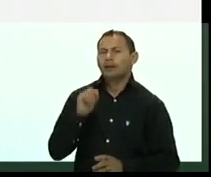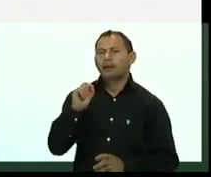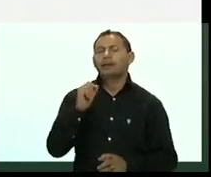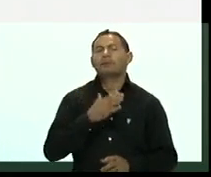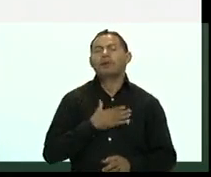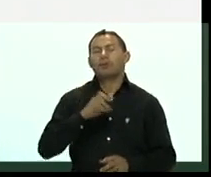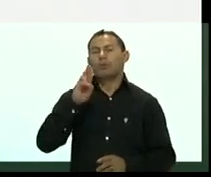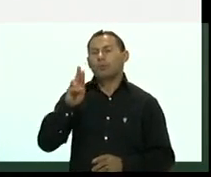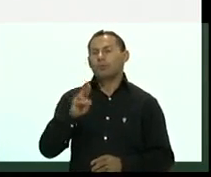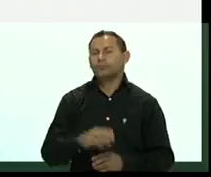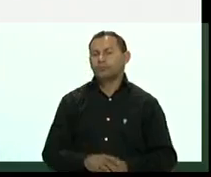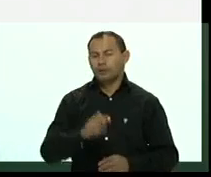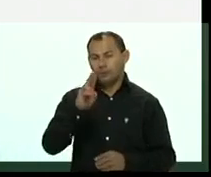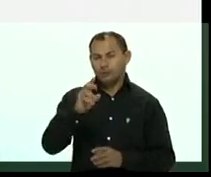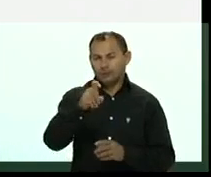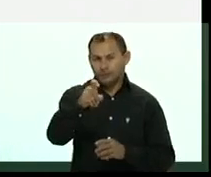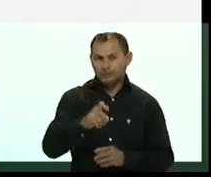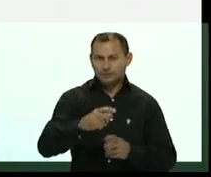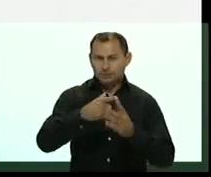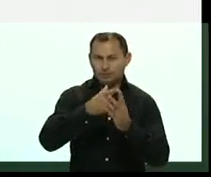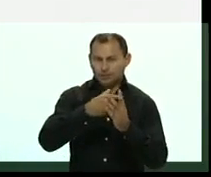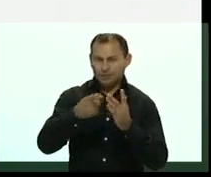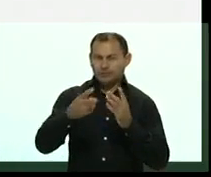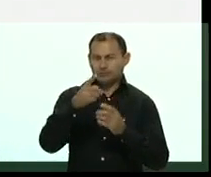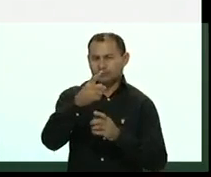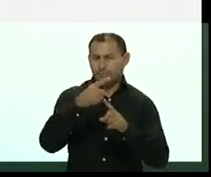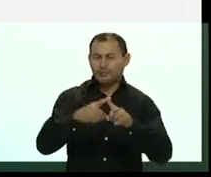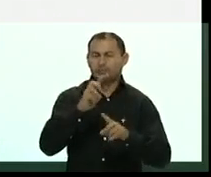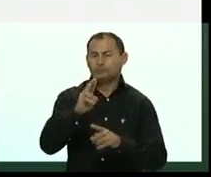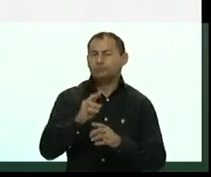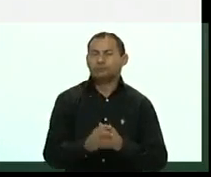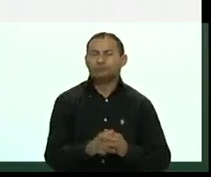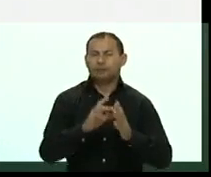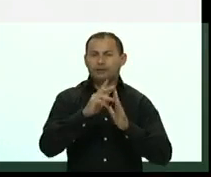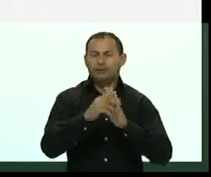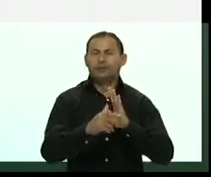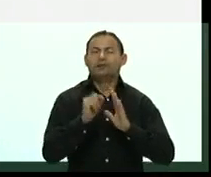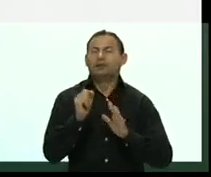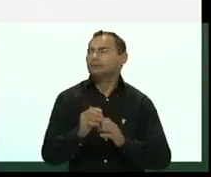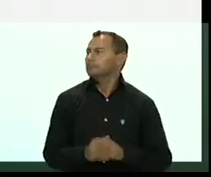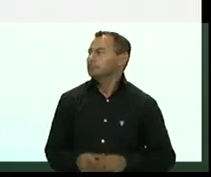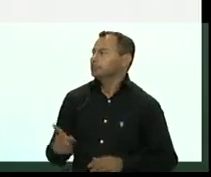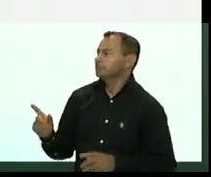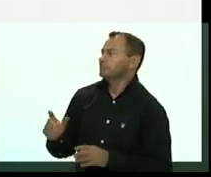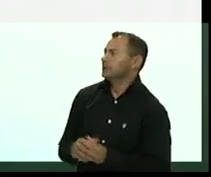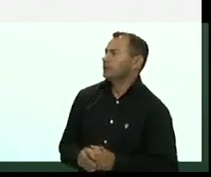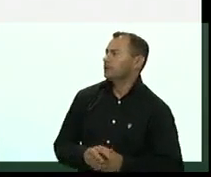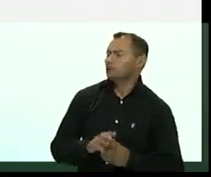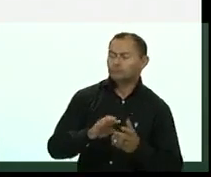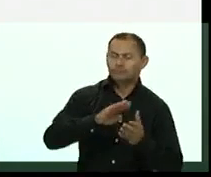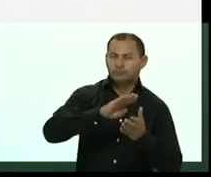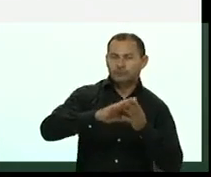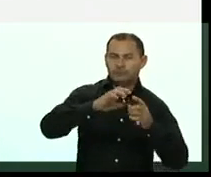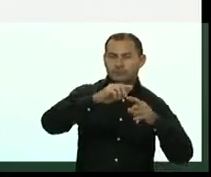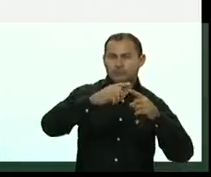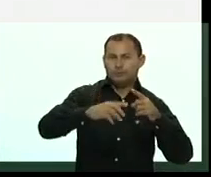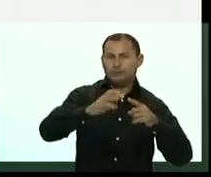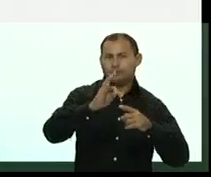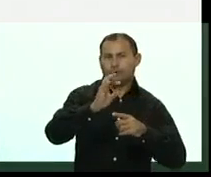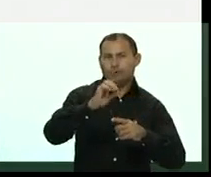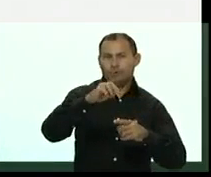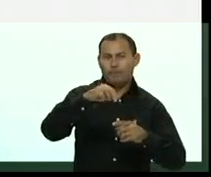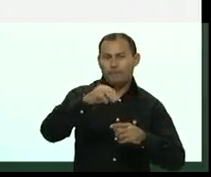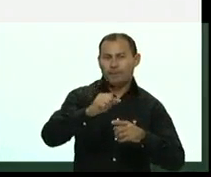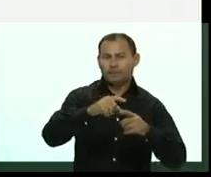meu u? O u não é x ao quadrado mais 1? Quem que é a derivada dele? Tomba 2 vezes